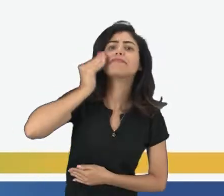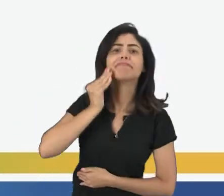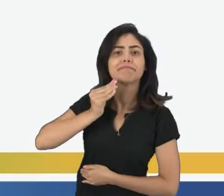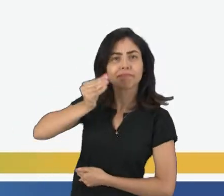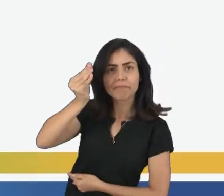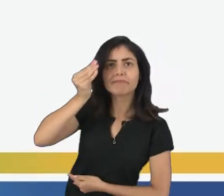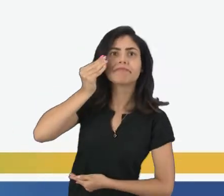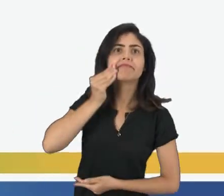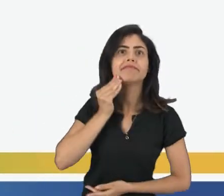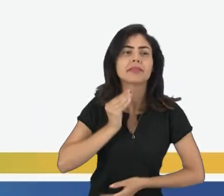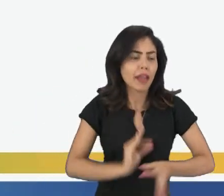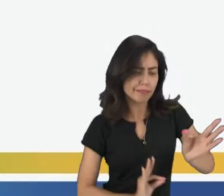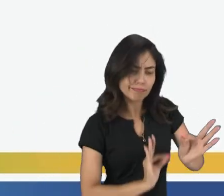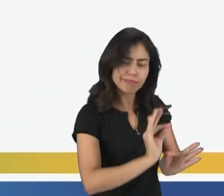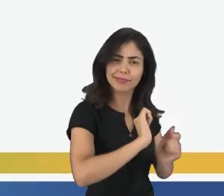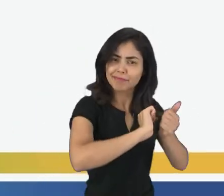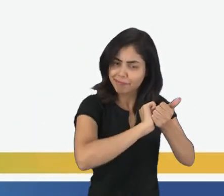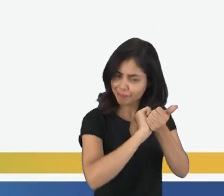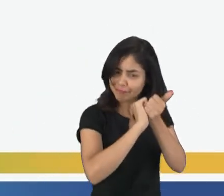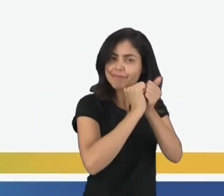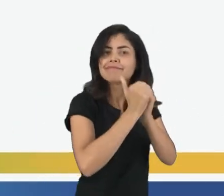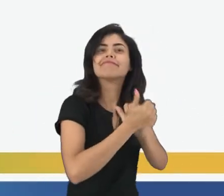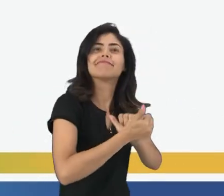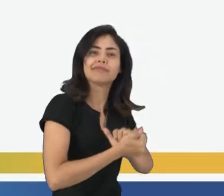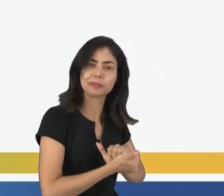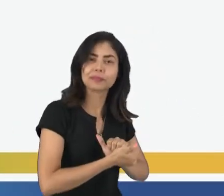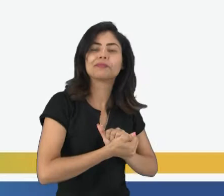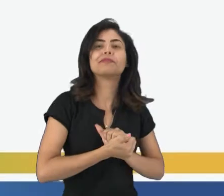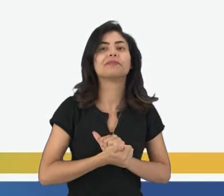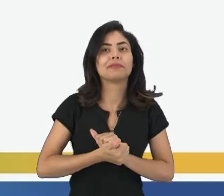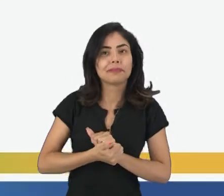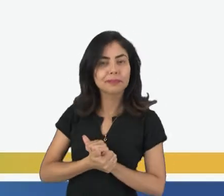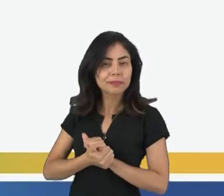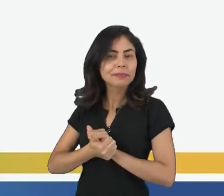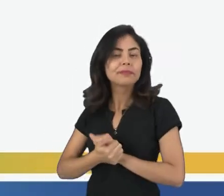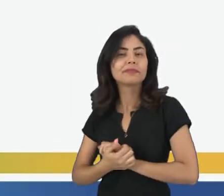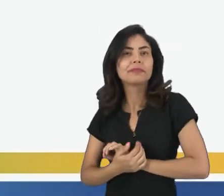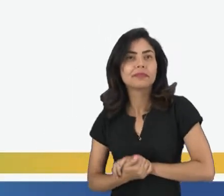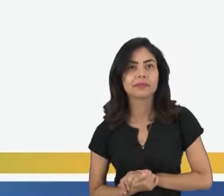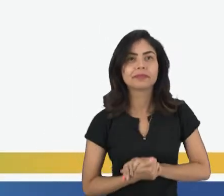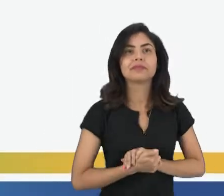tentando se adaptar